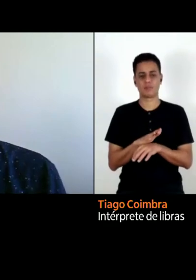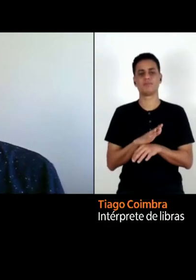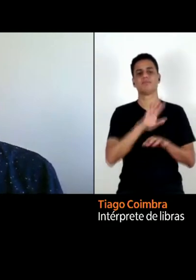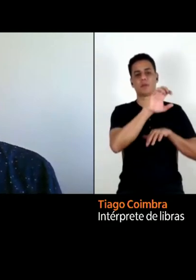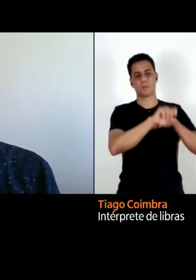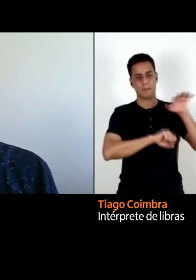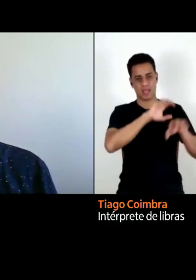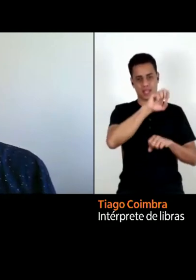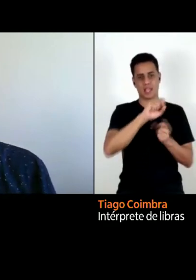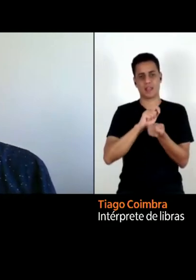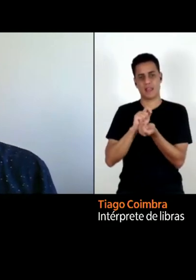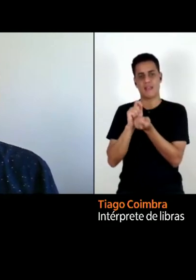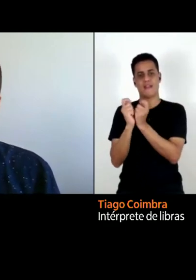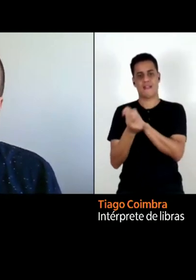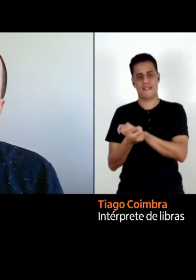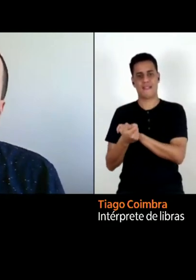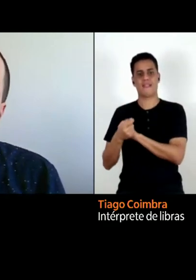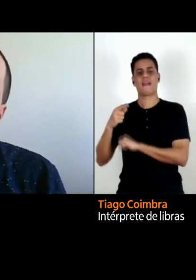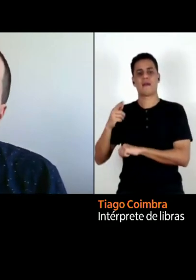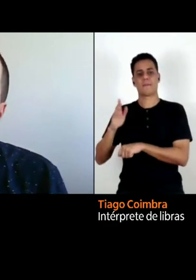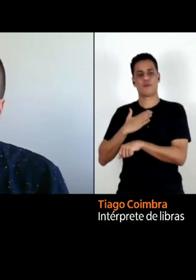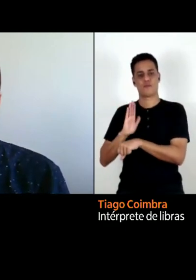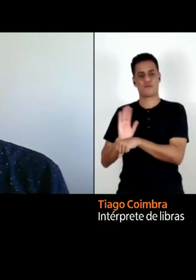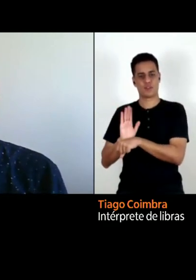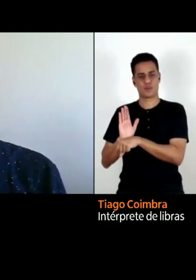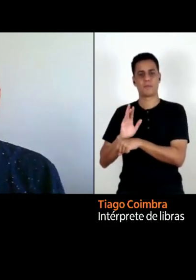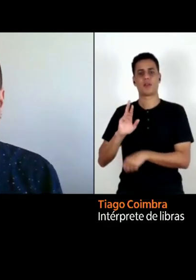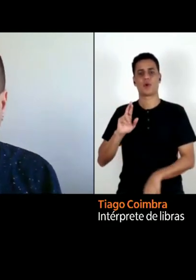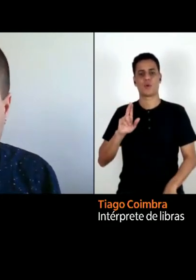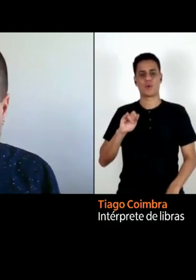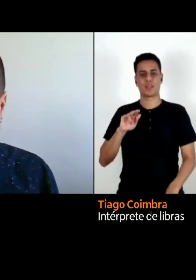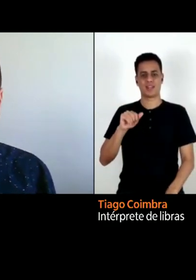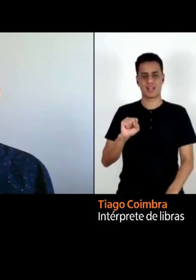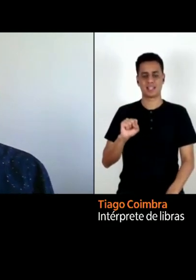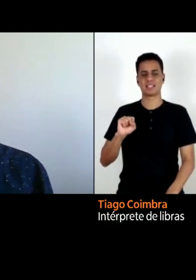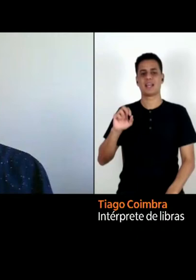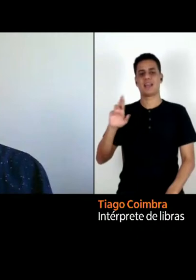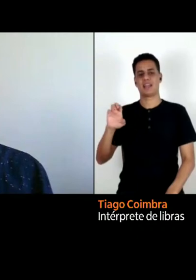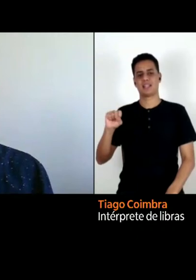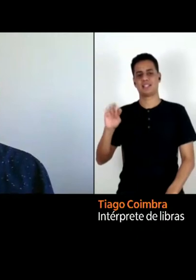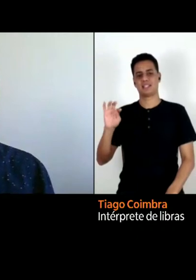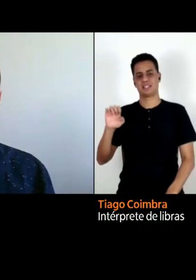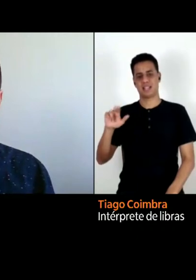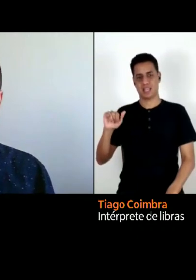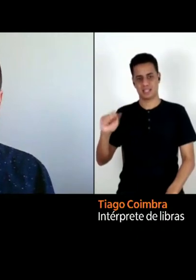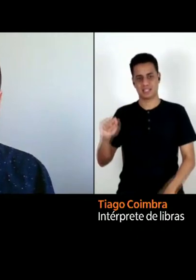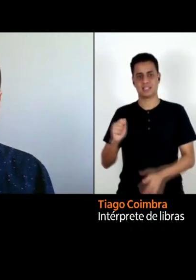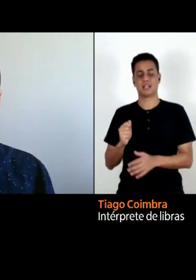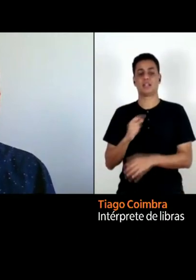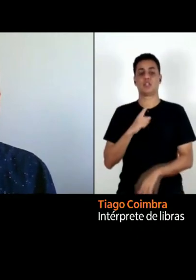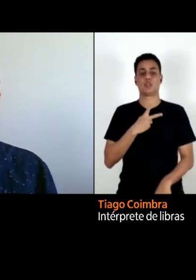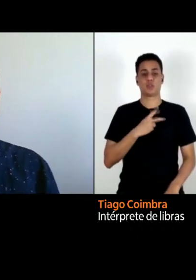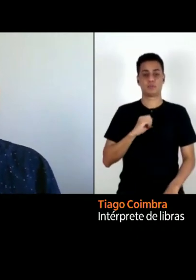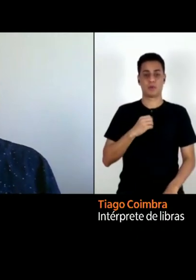à Resistência, realizado entre 2004 e 2007.